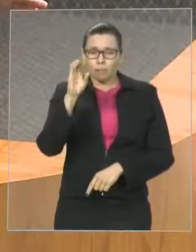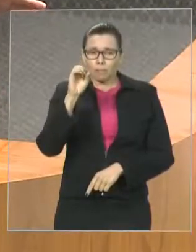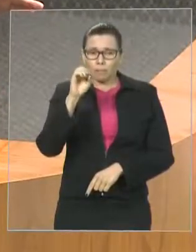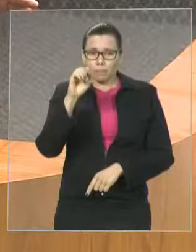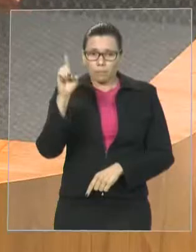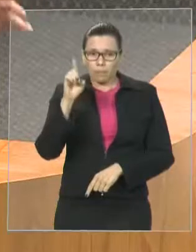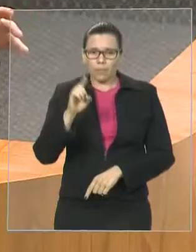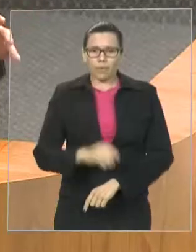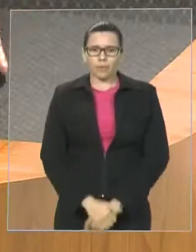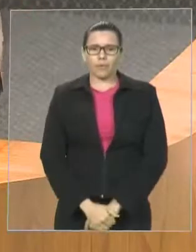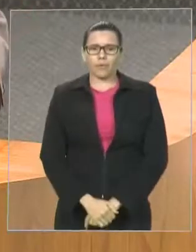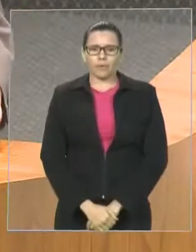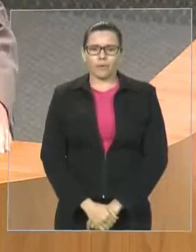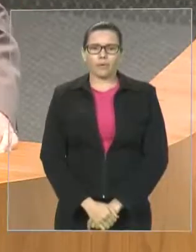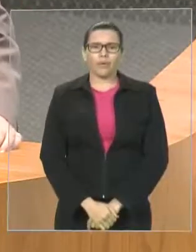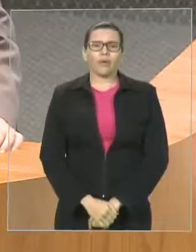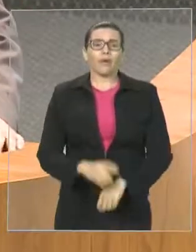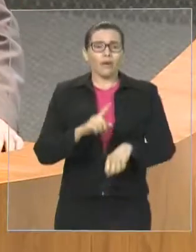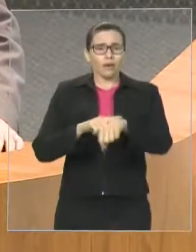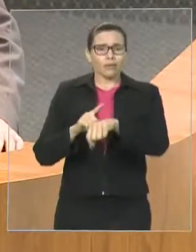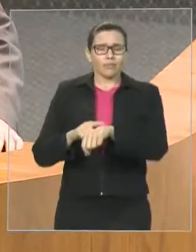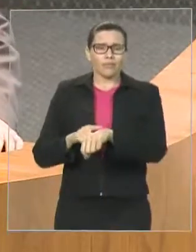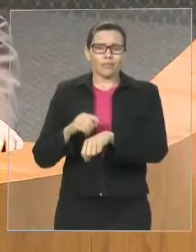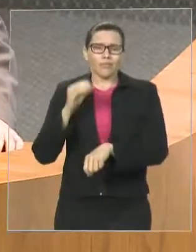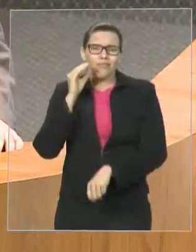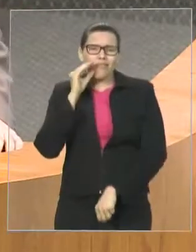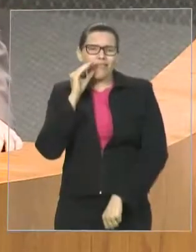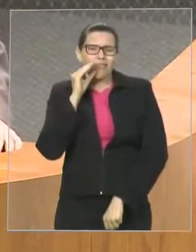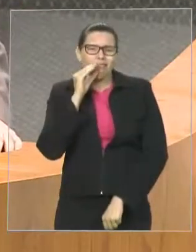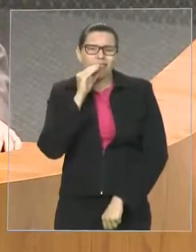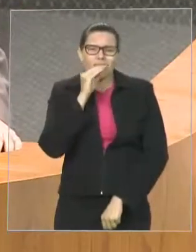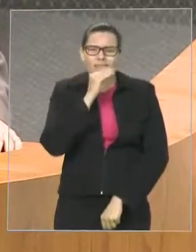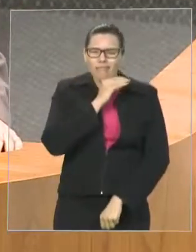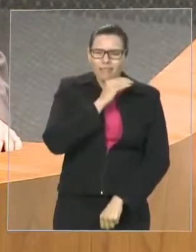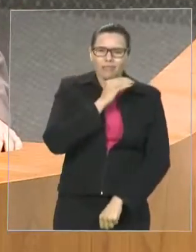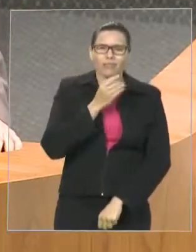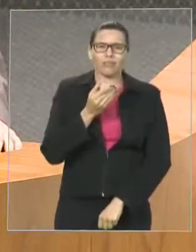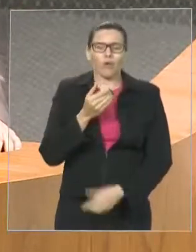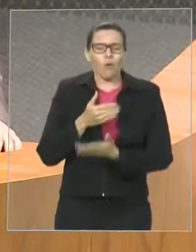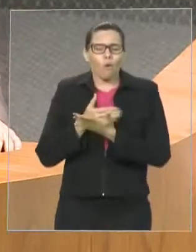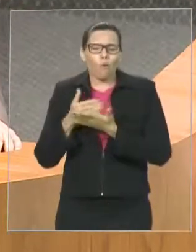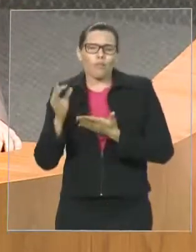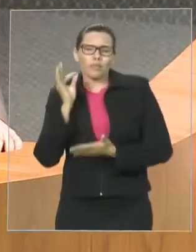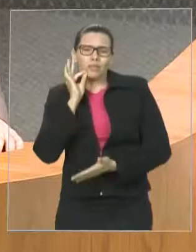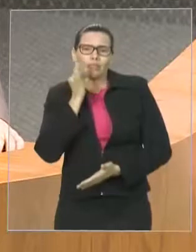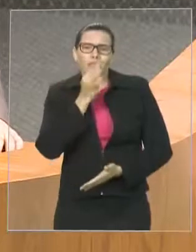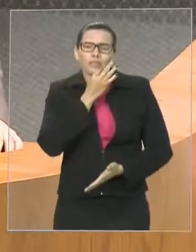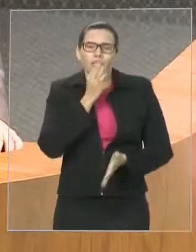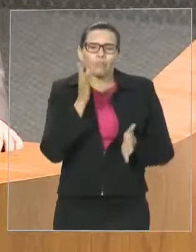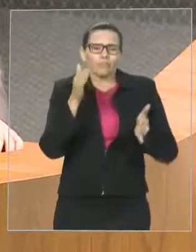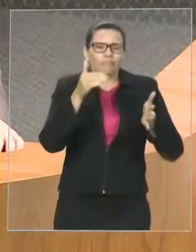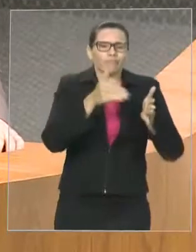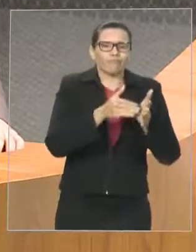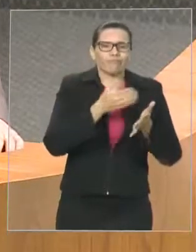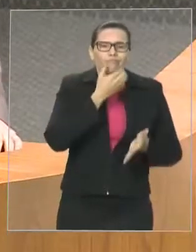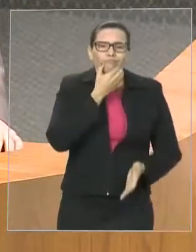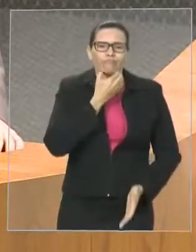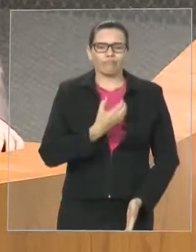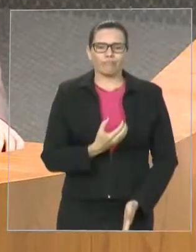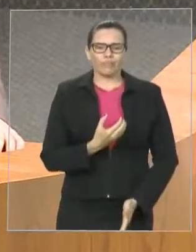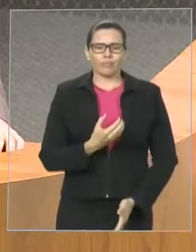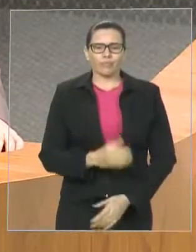quente do Nordeste, que é o período que vai de setembro a dezembro. Setembro,